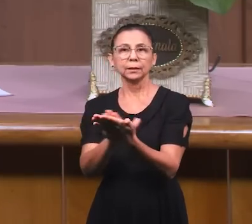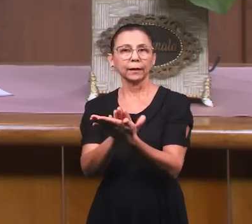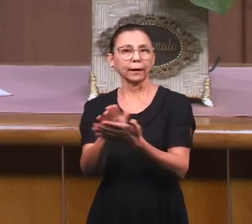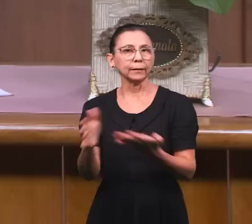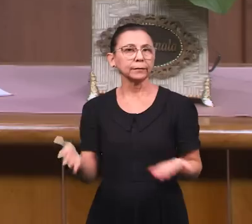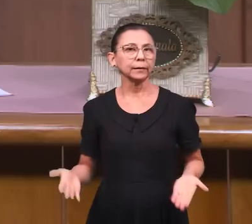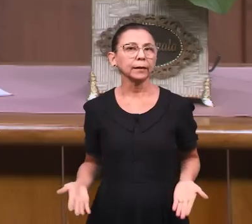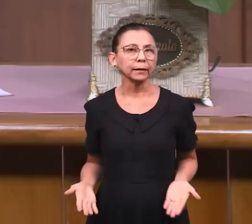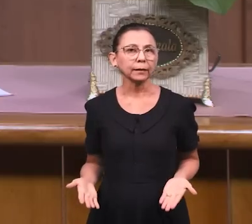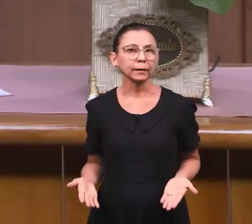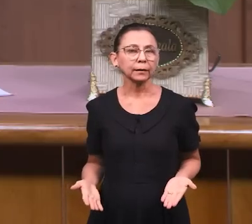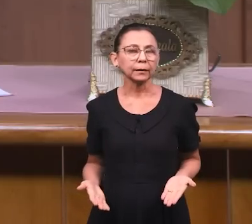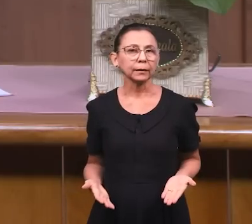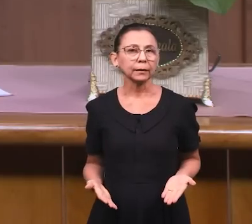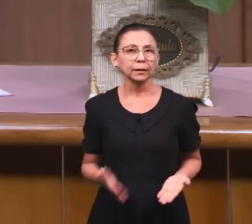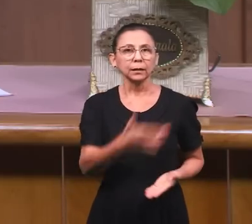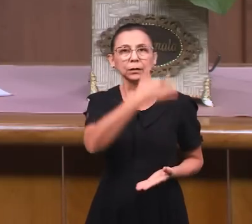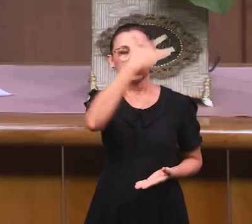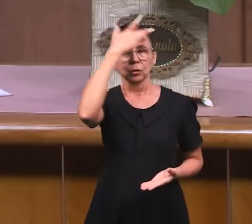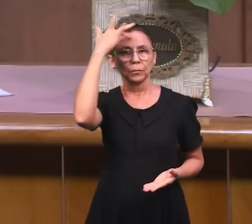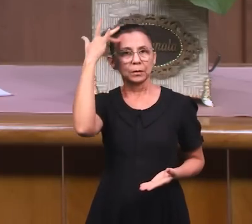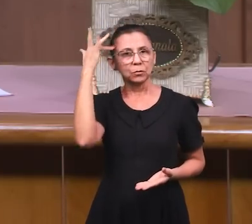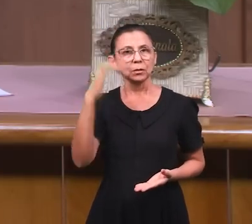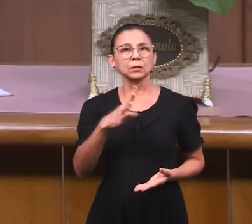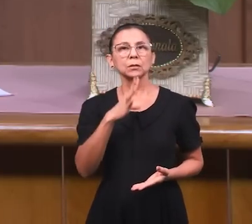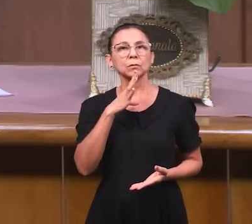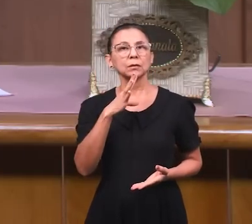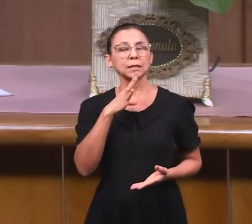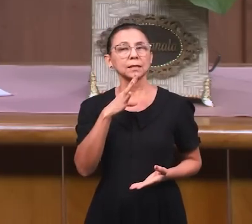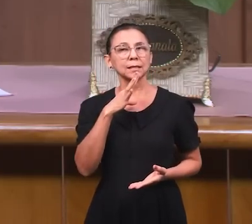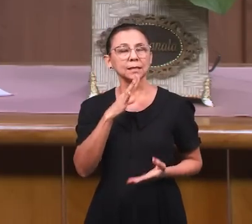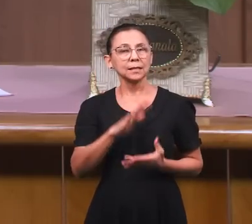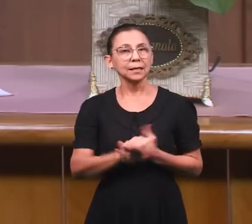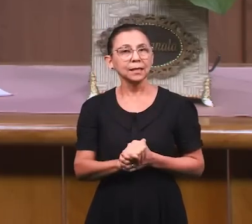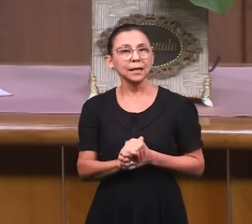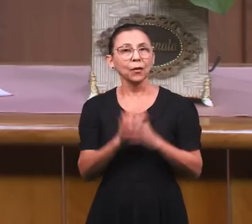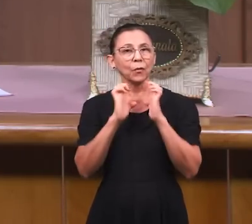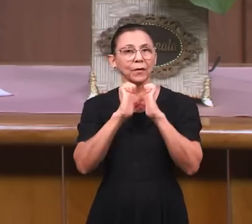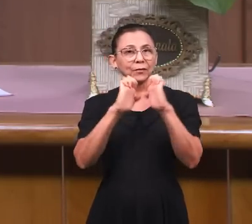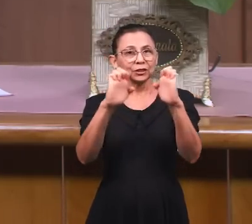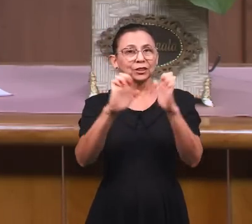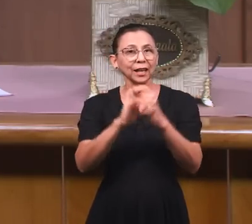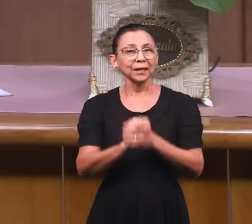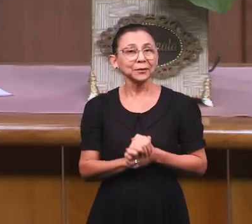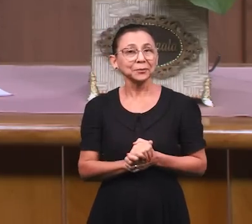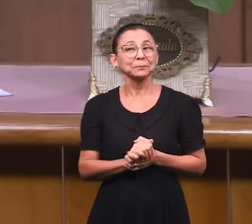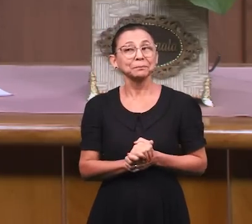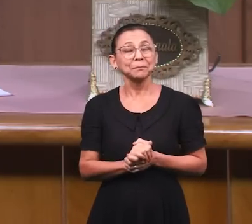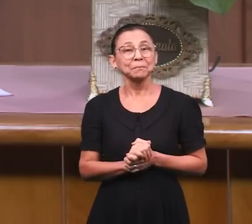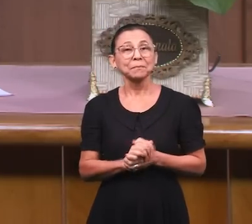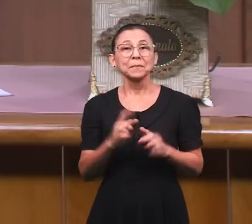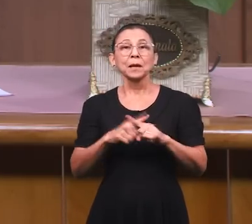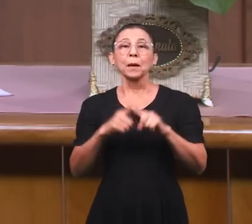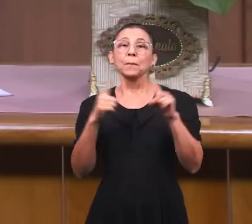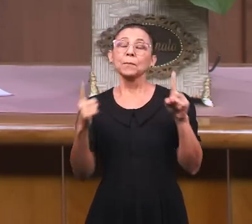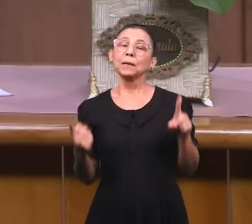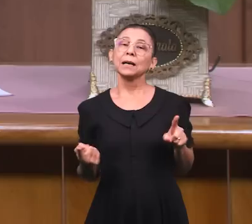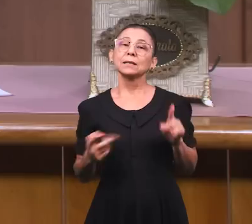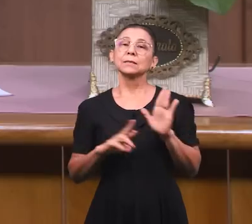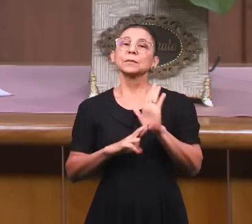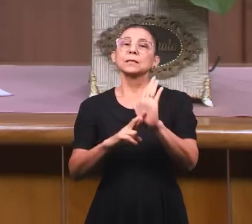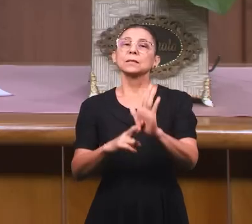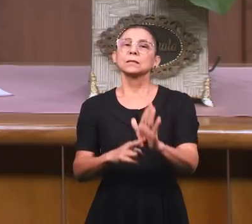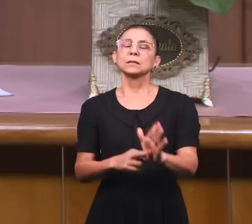Ele era responsável por aquilo. Mas o Senhor estava dizendo que a religião, a filosofia, a